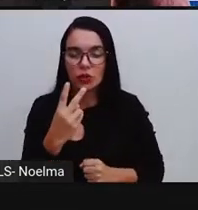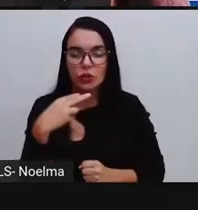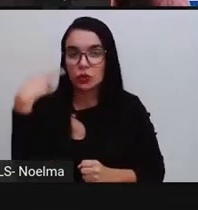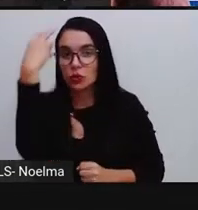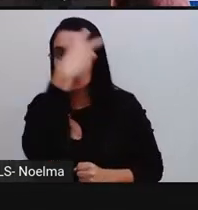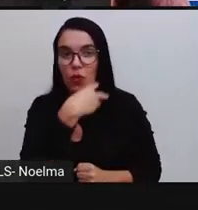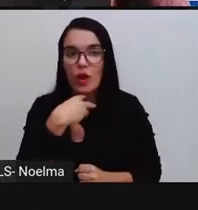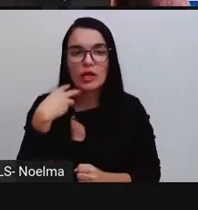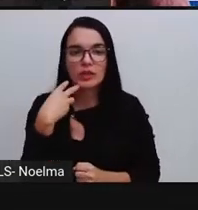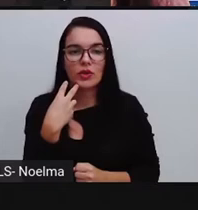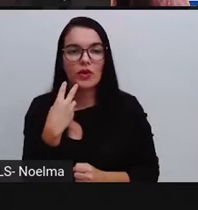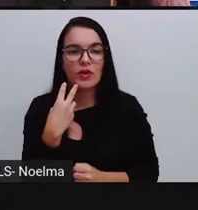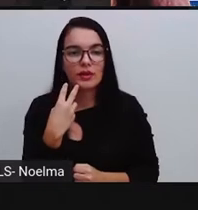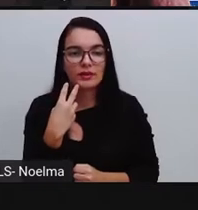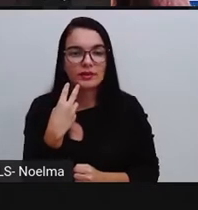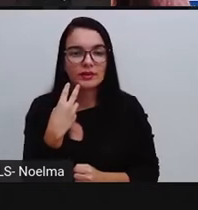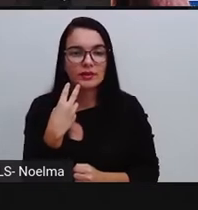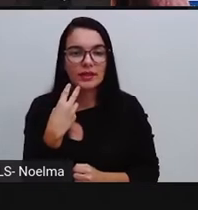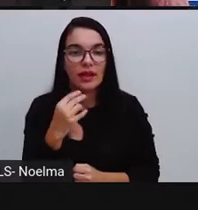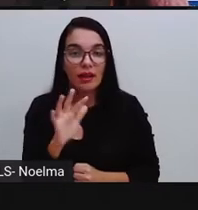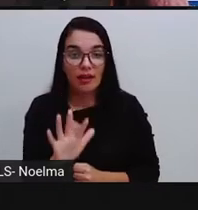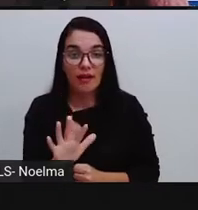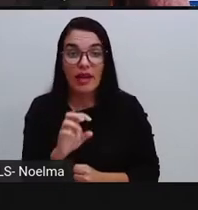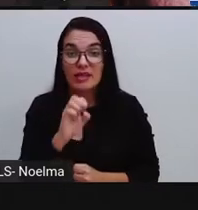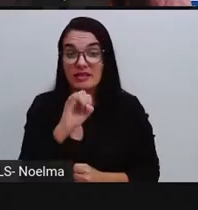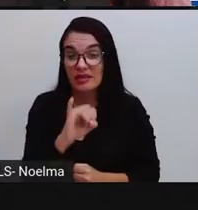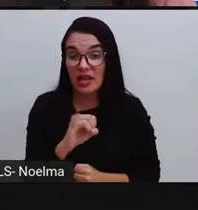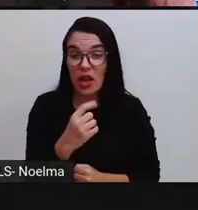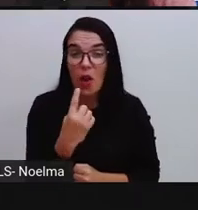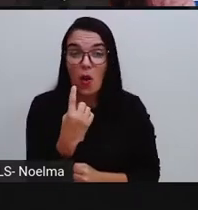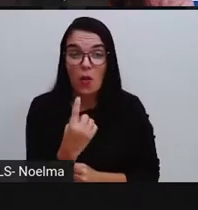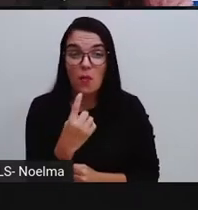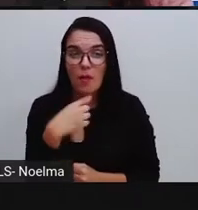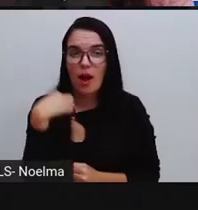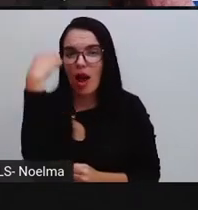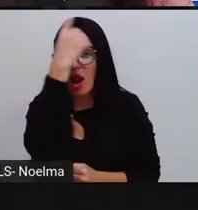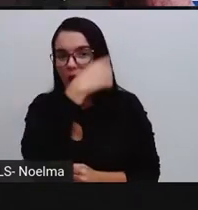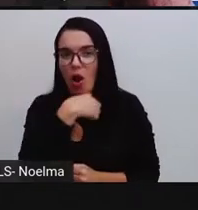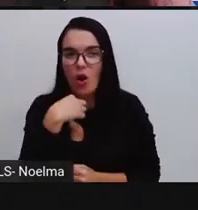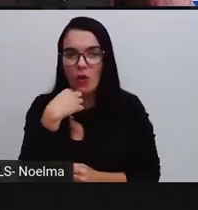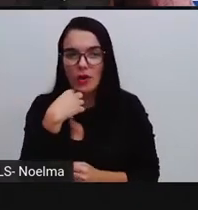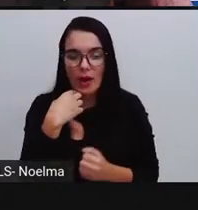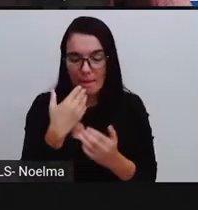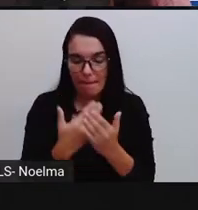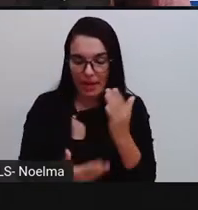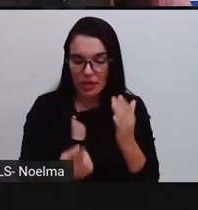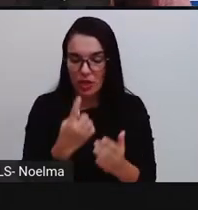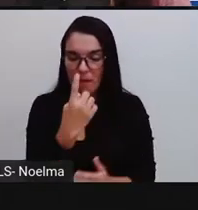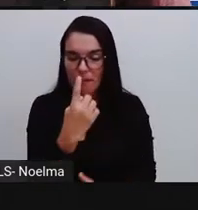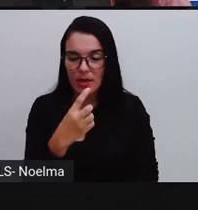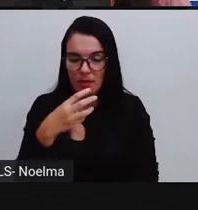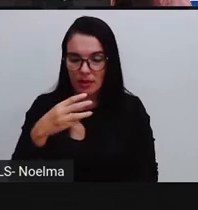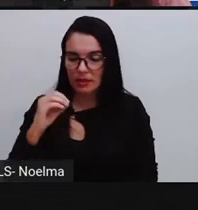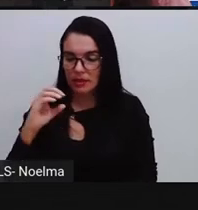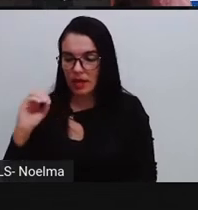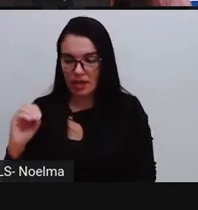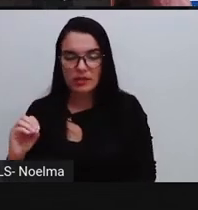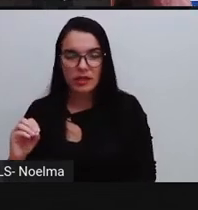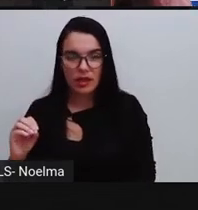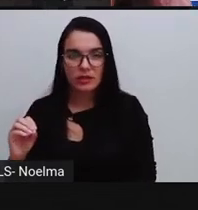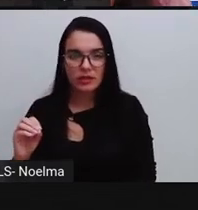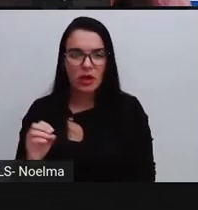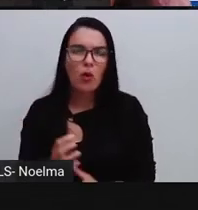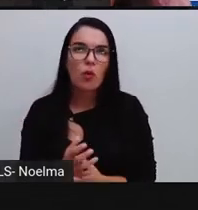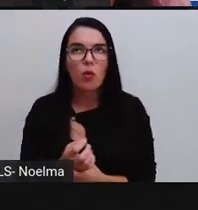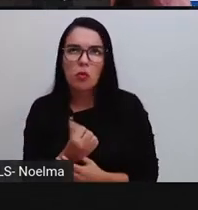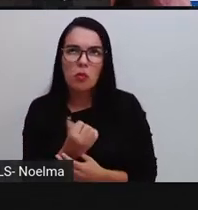hora a gente vai perder aí 1.300 ml, né? São mililitros.